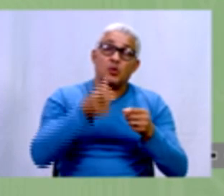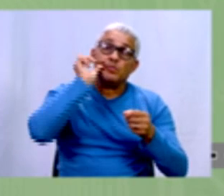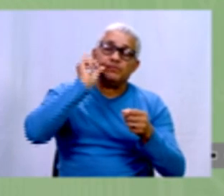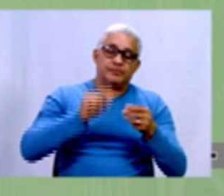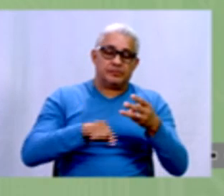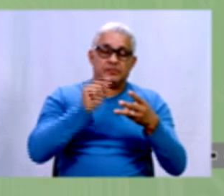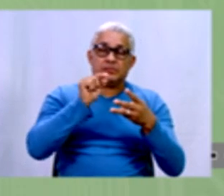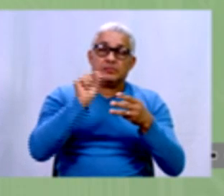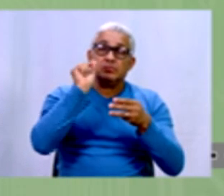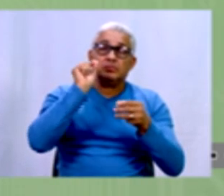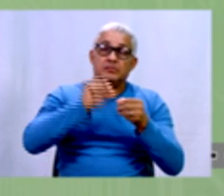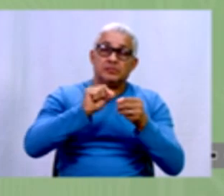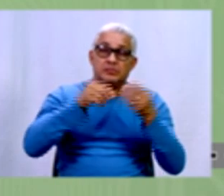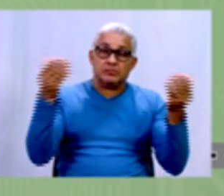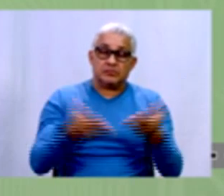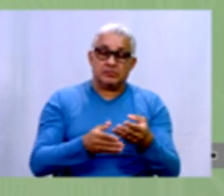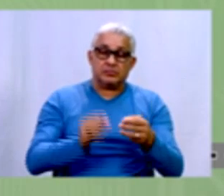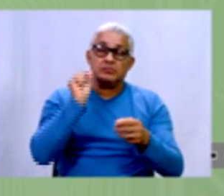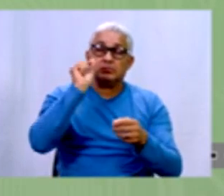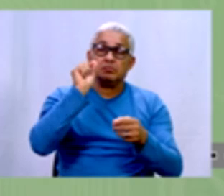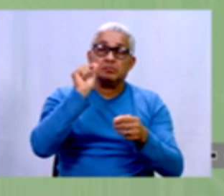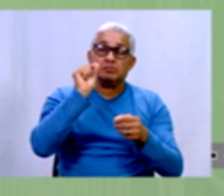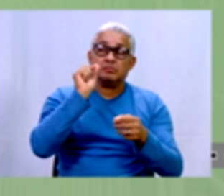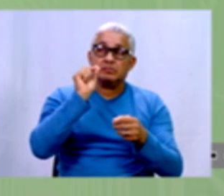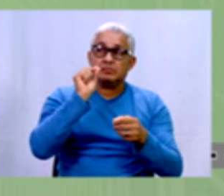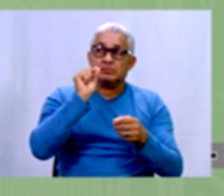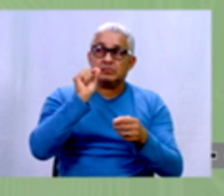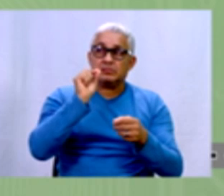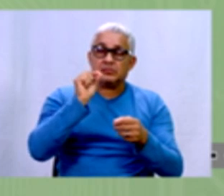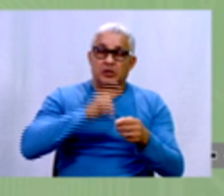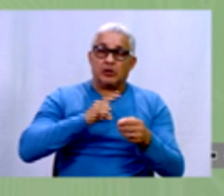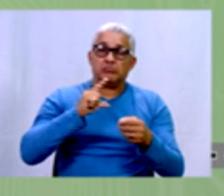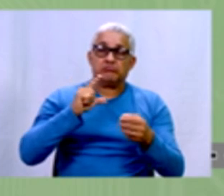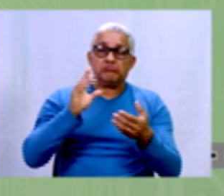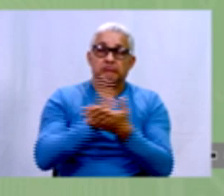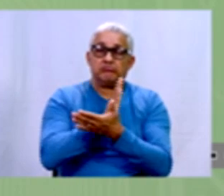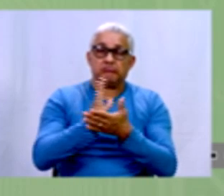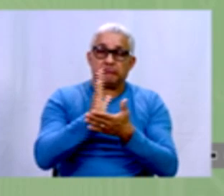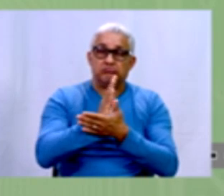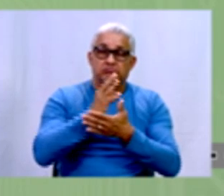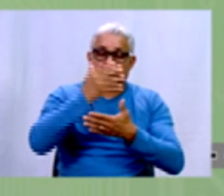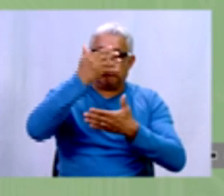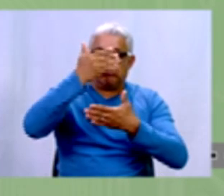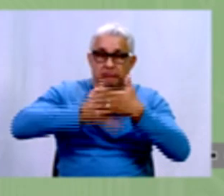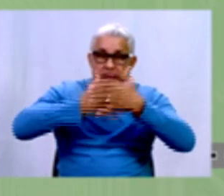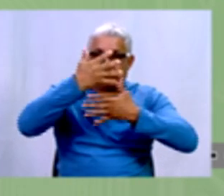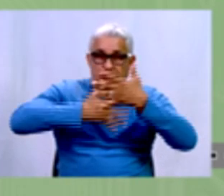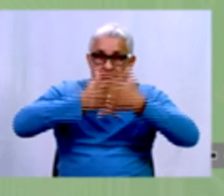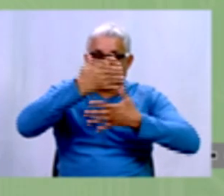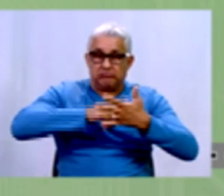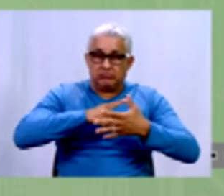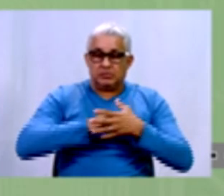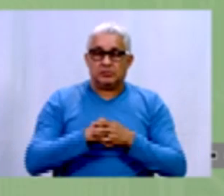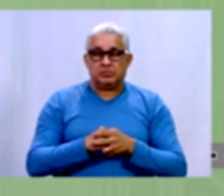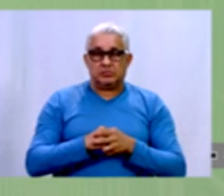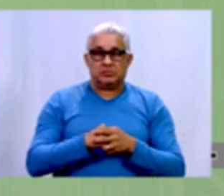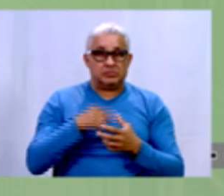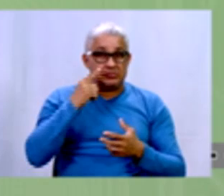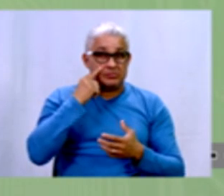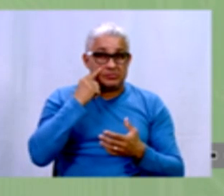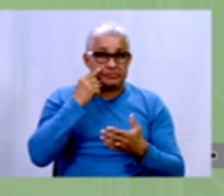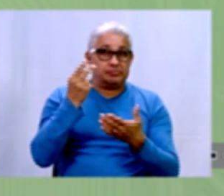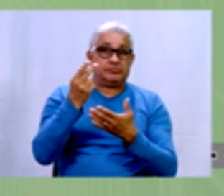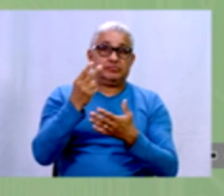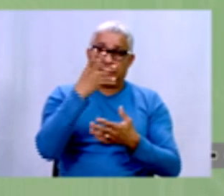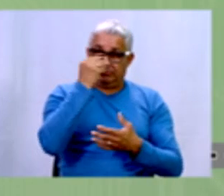ontem, o que vais fazer hoje e se há algum obstáculo. Tá? Então, como a gente viu na imagem